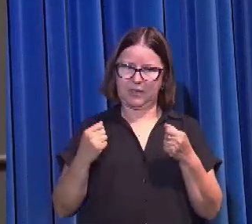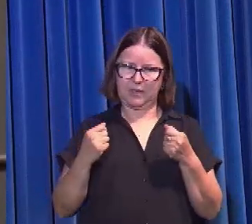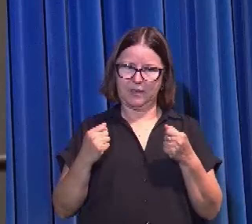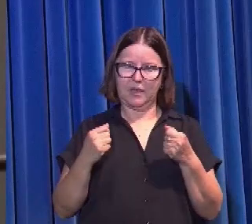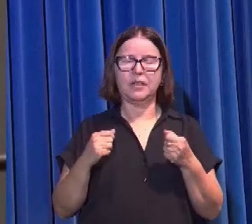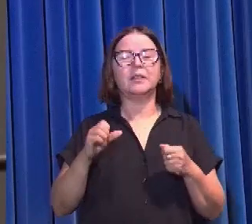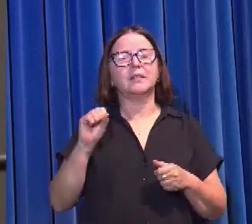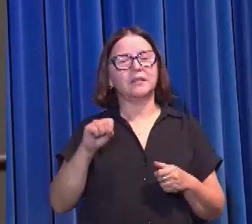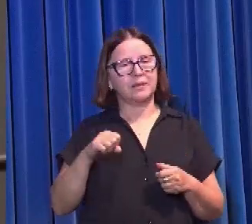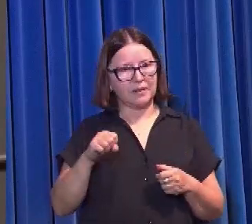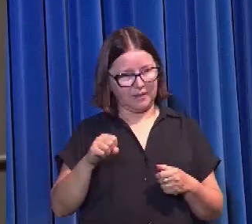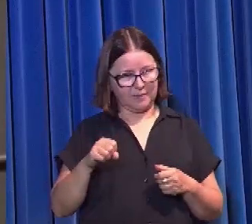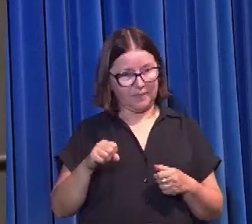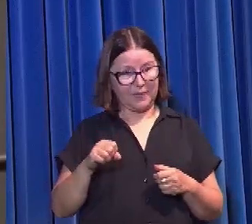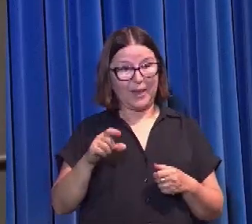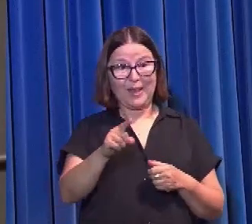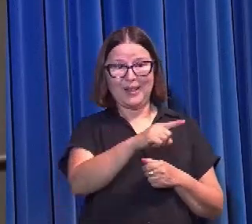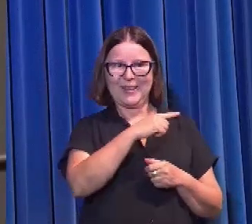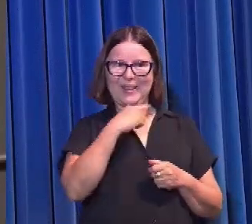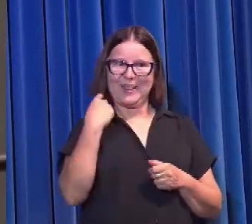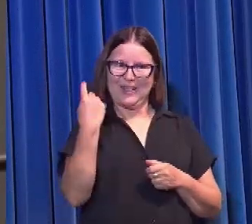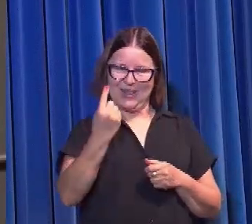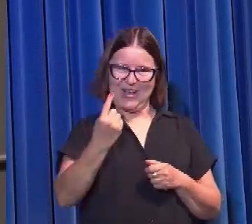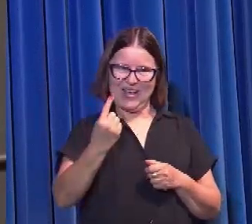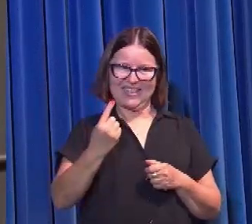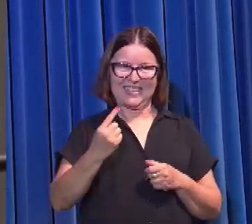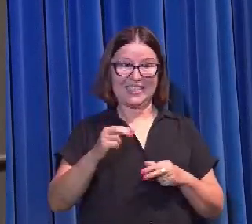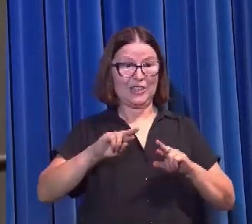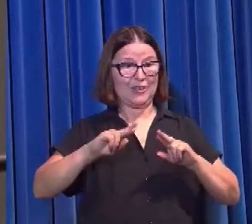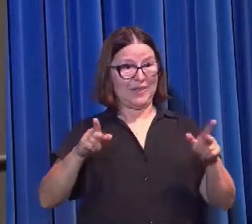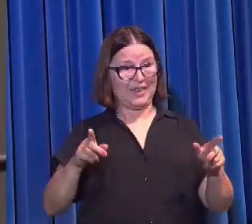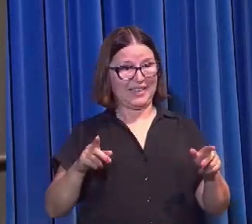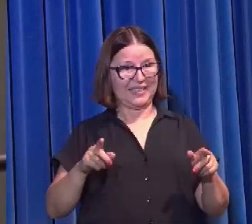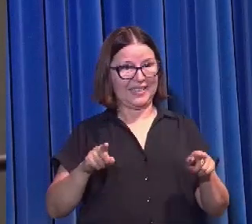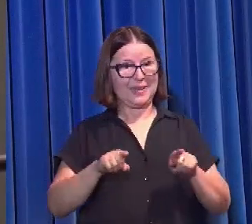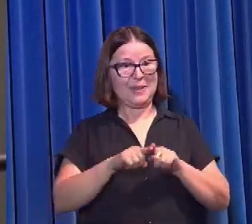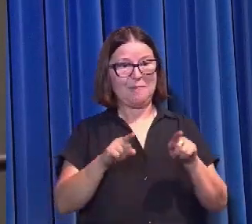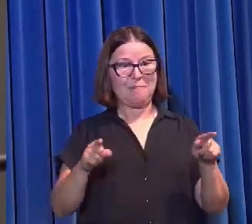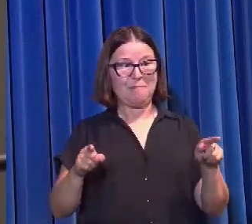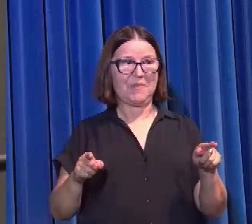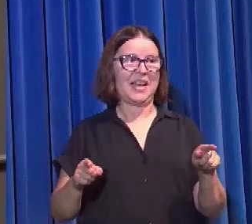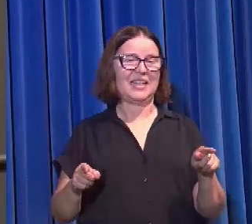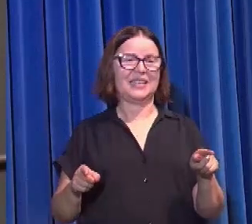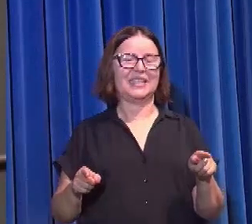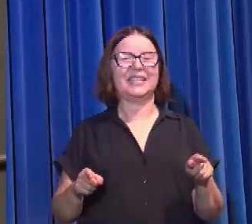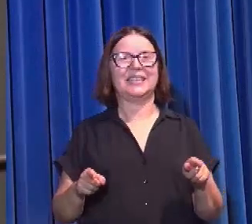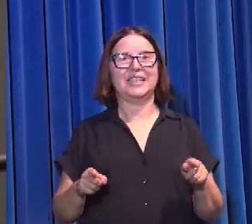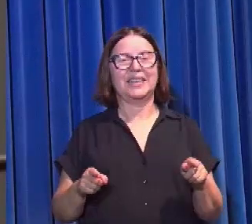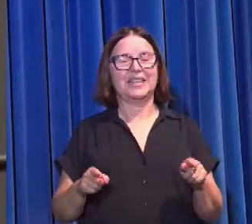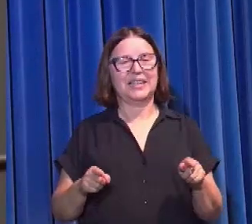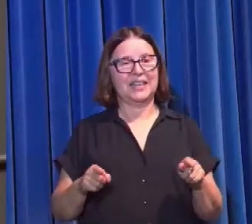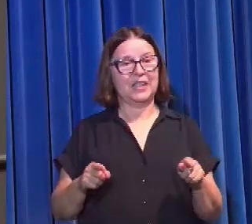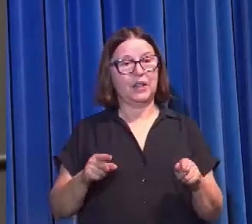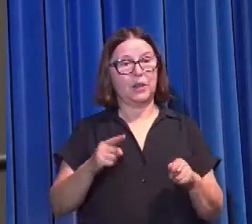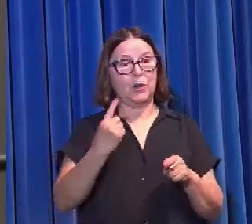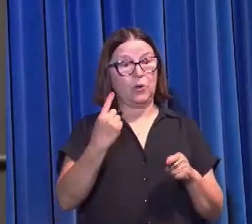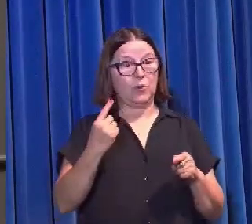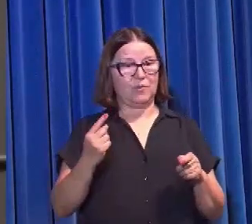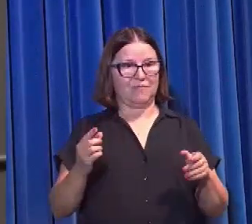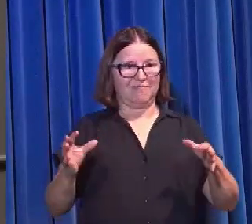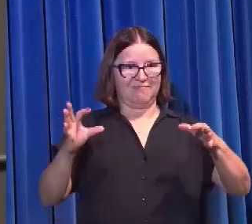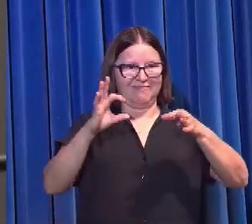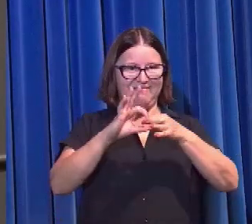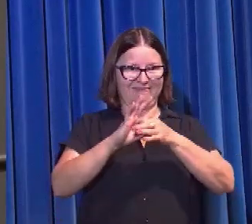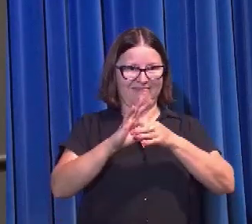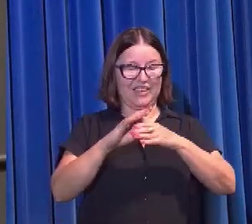somos diferentes entre nós, mas nós formamos uma unidade, irmãos, na igreja. E nós somos chamados numa só